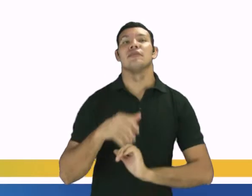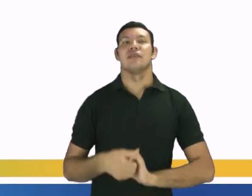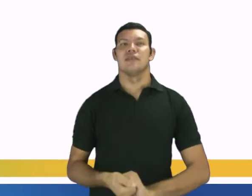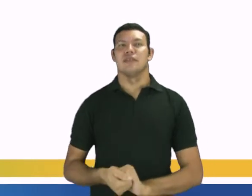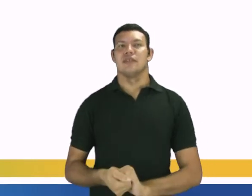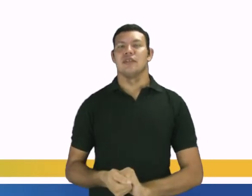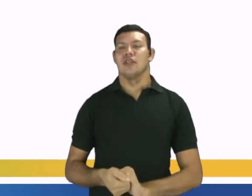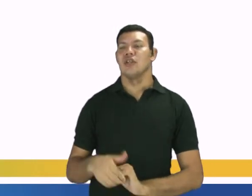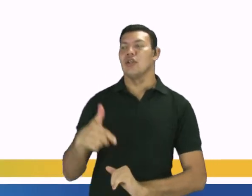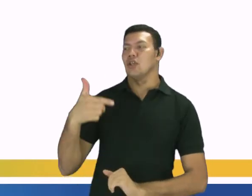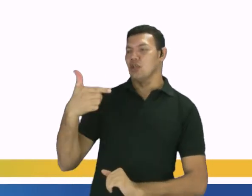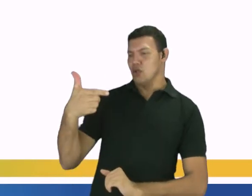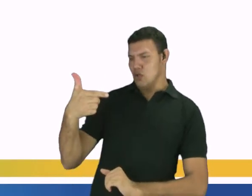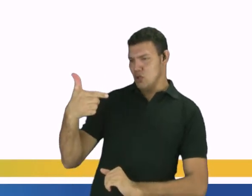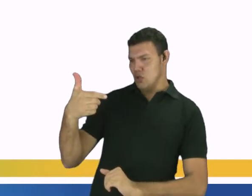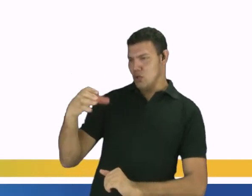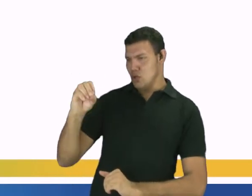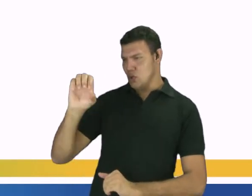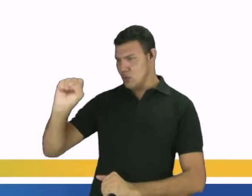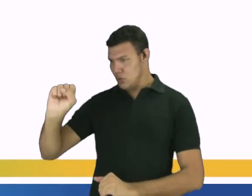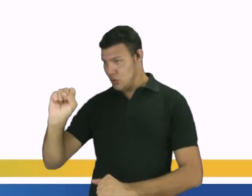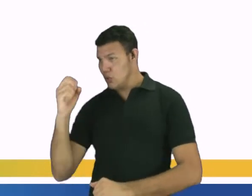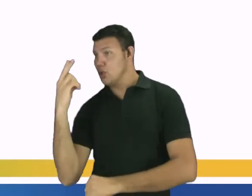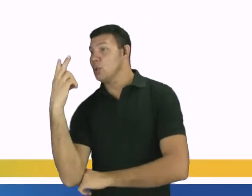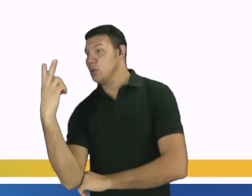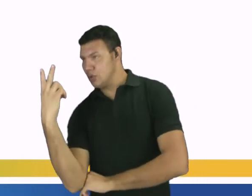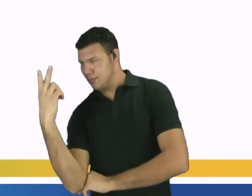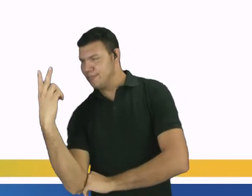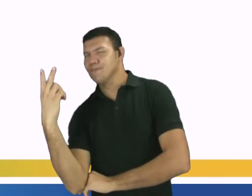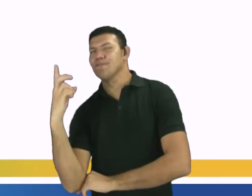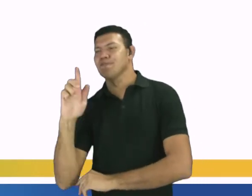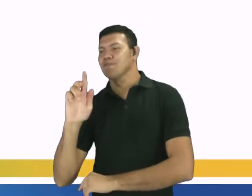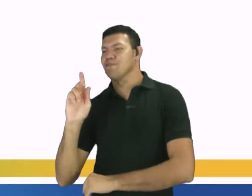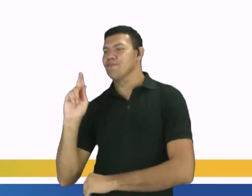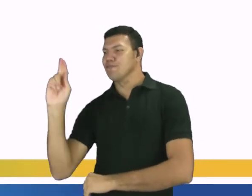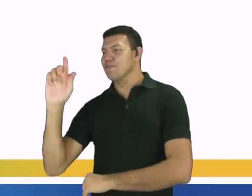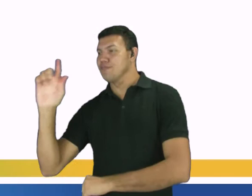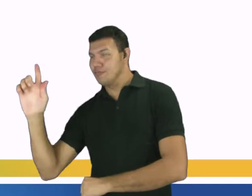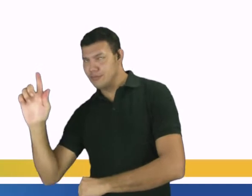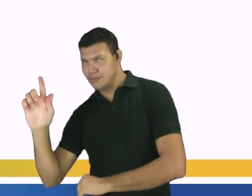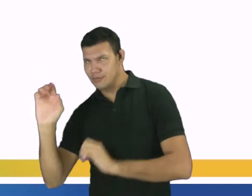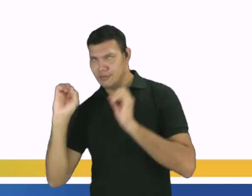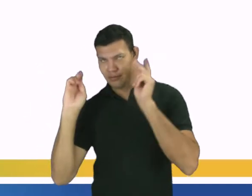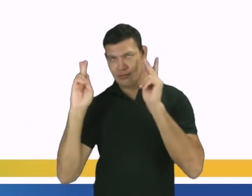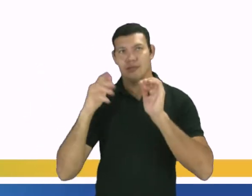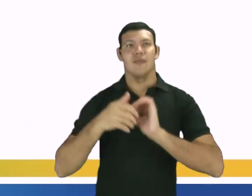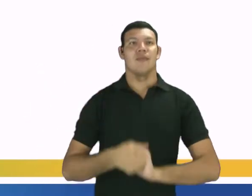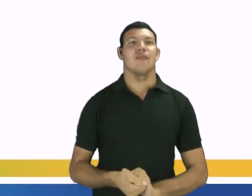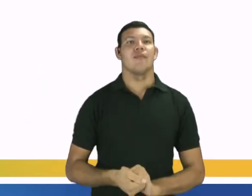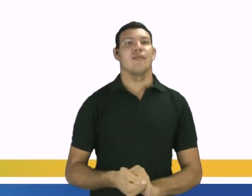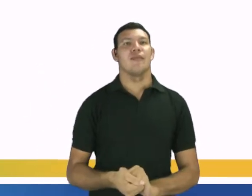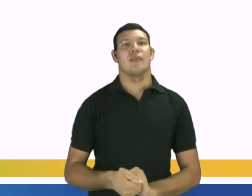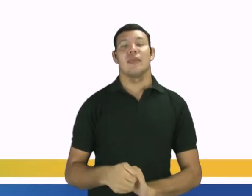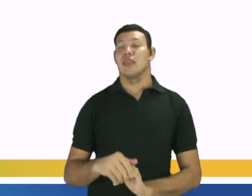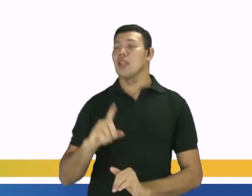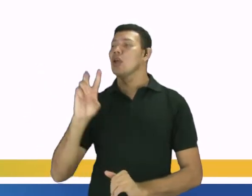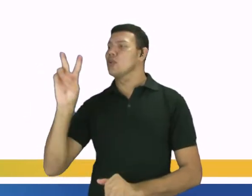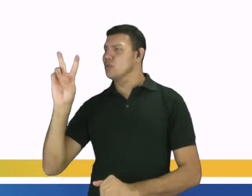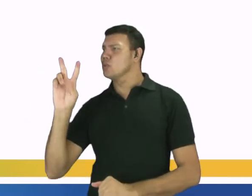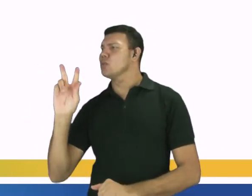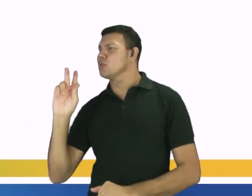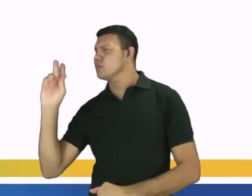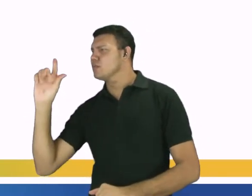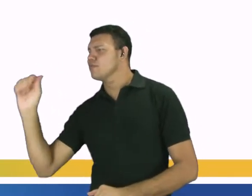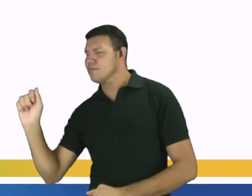Então, necessito 2 quilos de pan, por favor. Está bem? Olha só, 2 quilos de pan, aqui